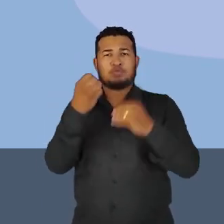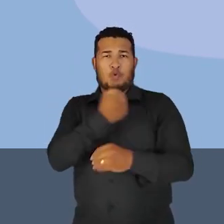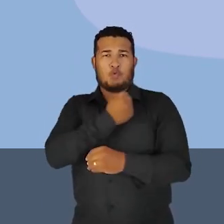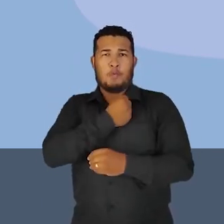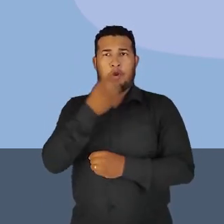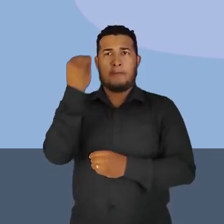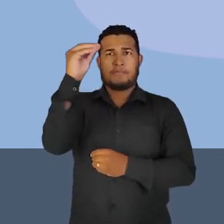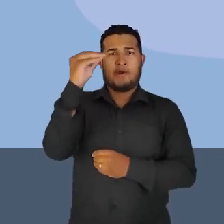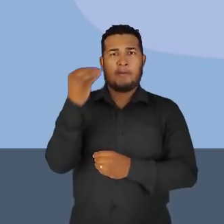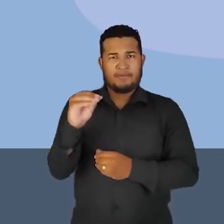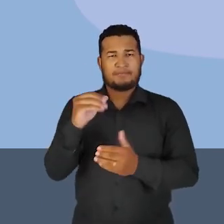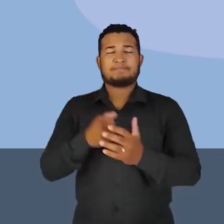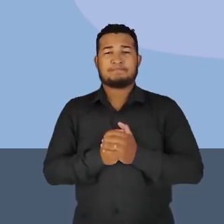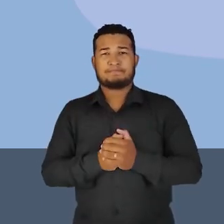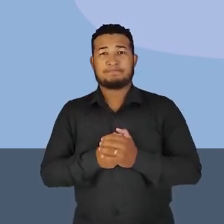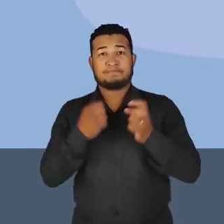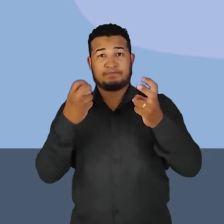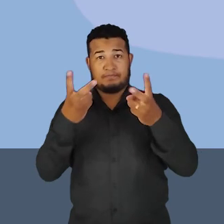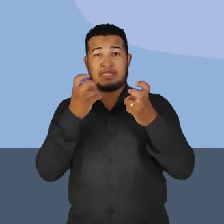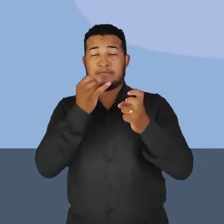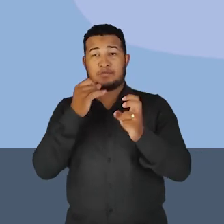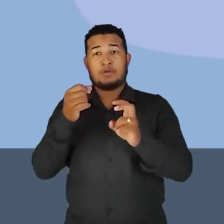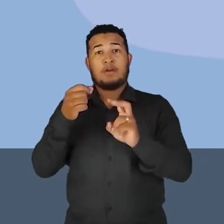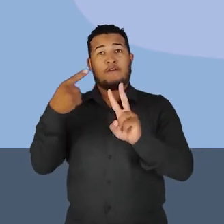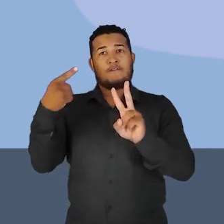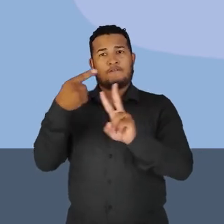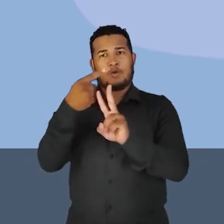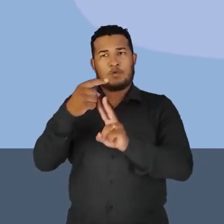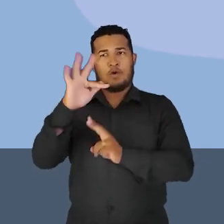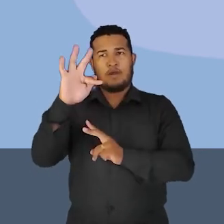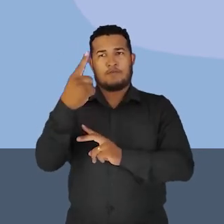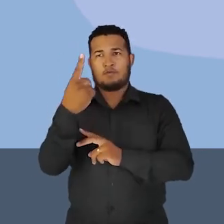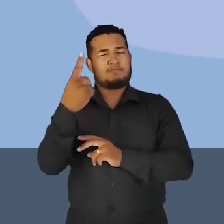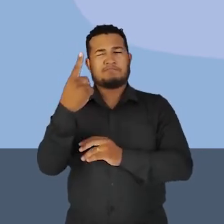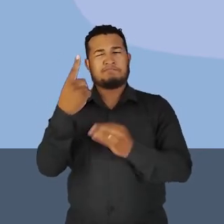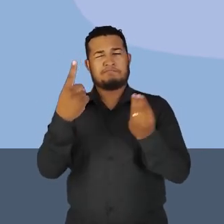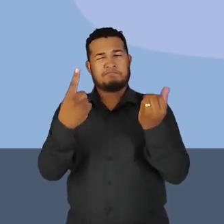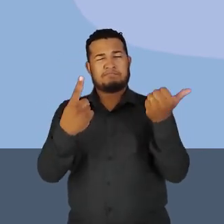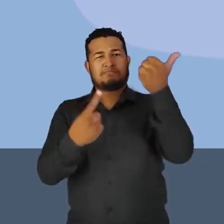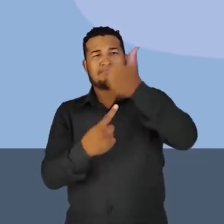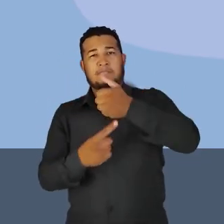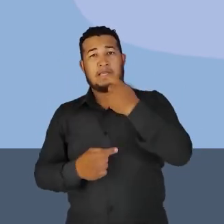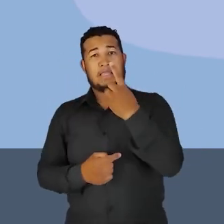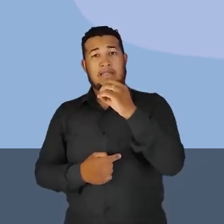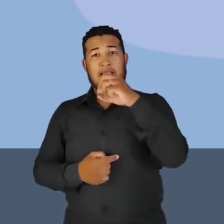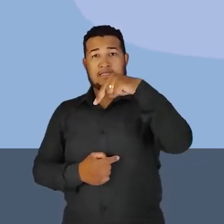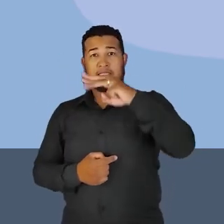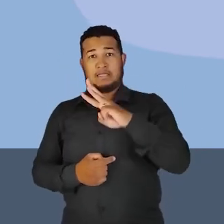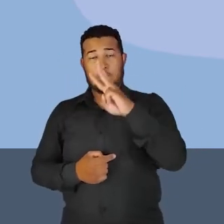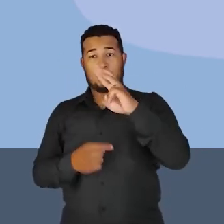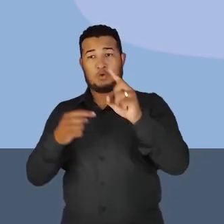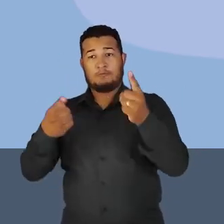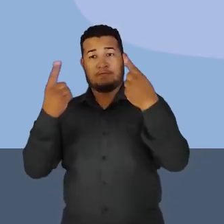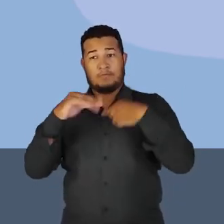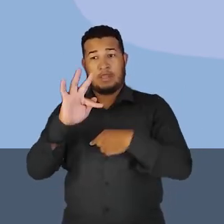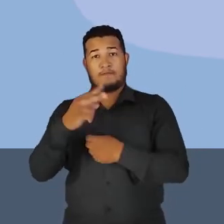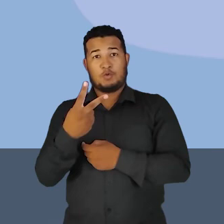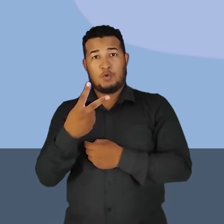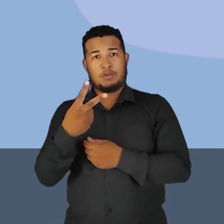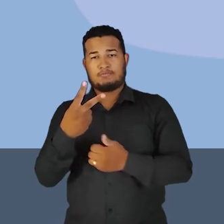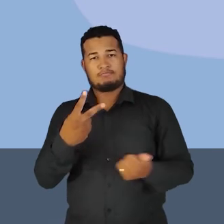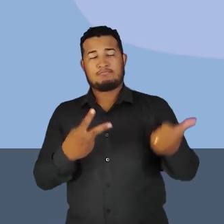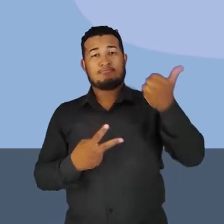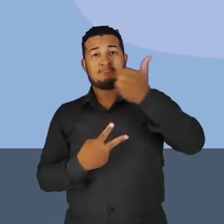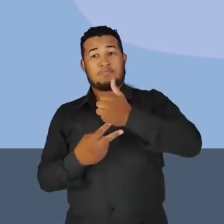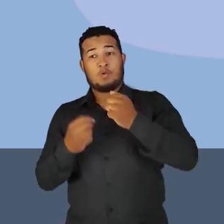valores. Observe que no lugar do vetor F1, eu estou colocando 10 newton. No lugar do vetor F2, eu estou colocando o